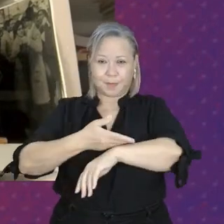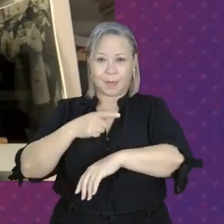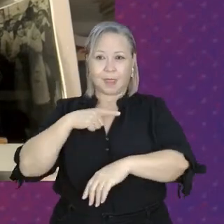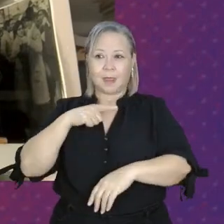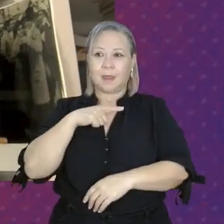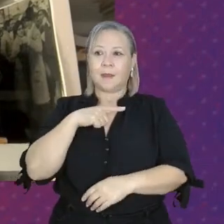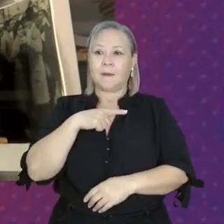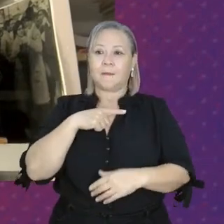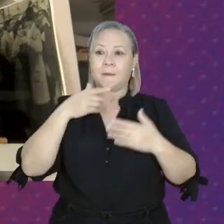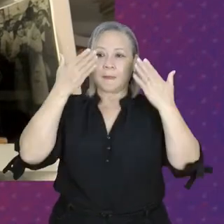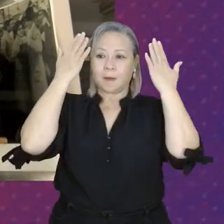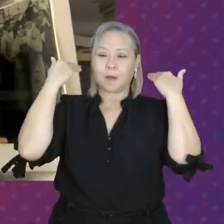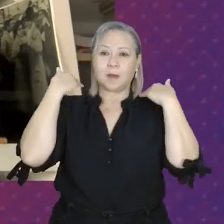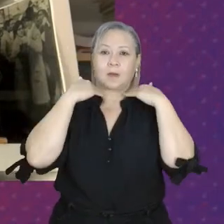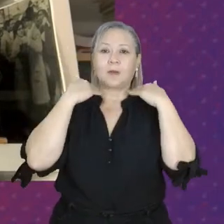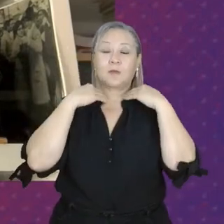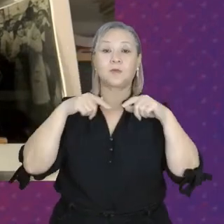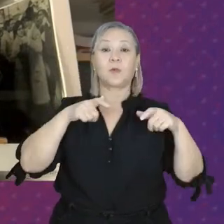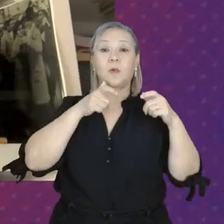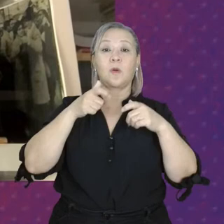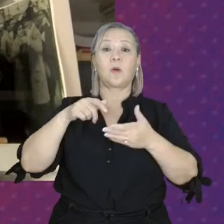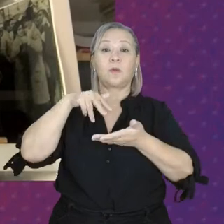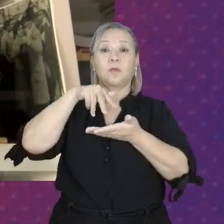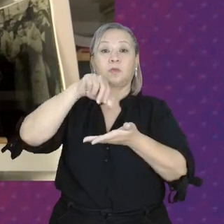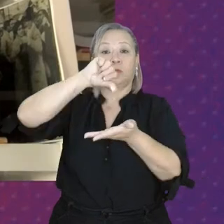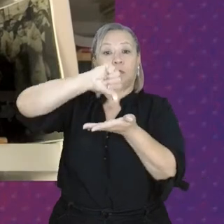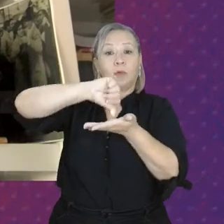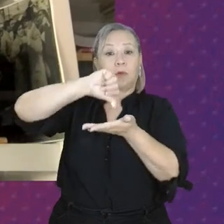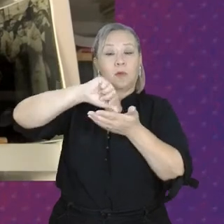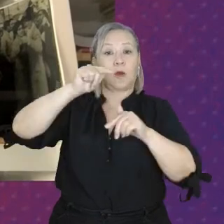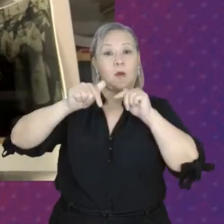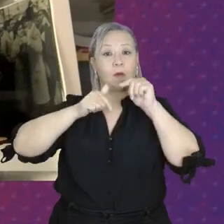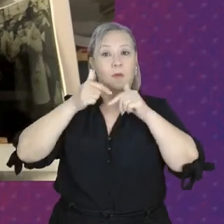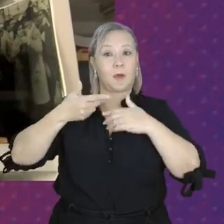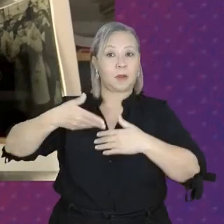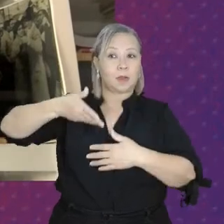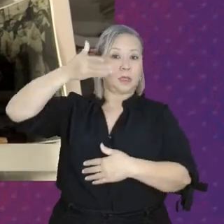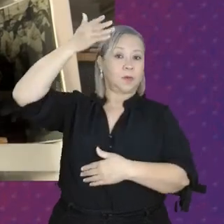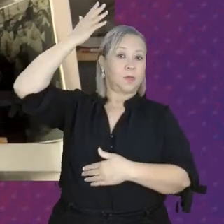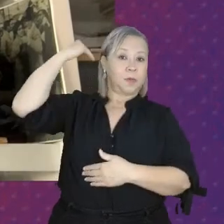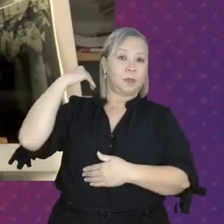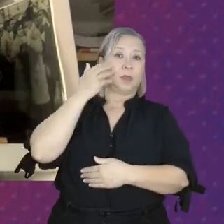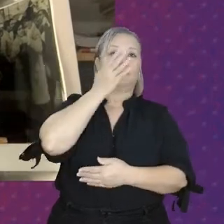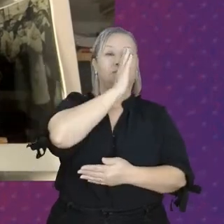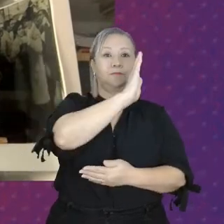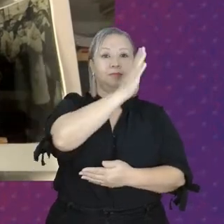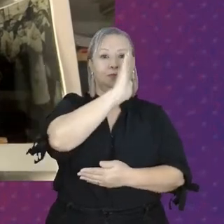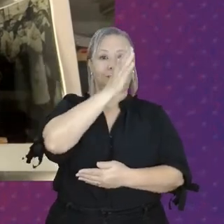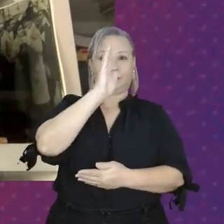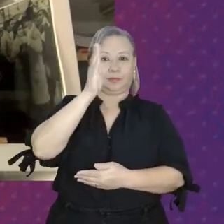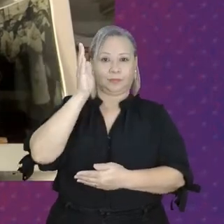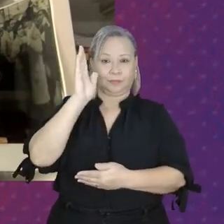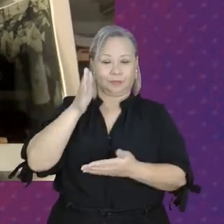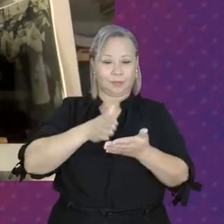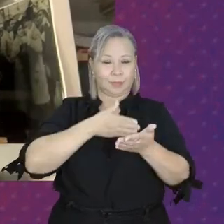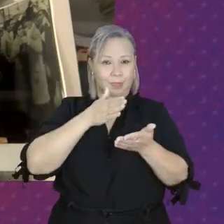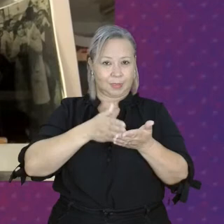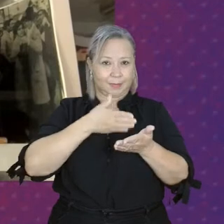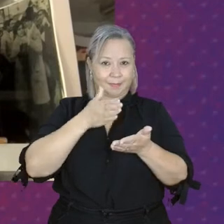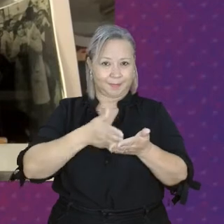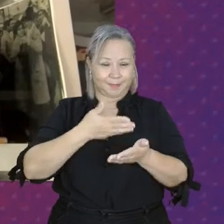ombro, e estou no meu local de trabalho em casa, atrás de mim há uma estante de livros.